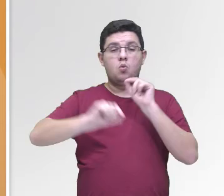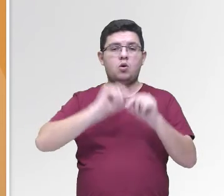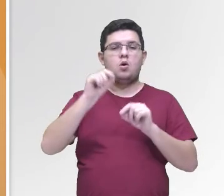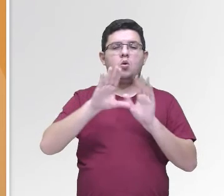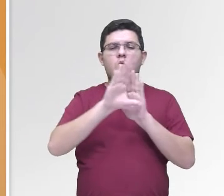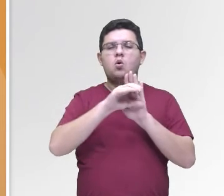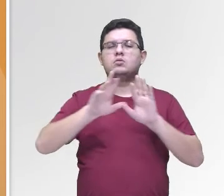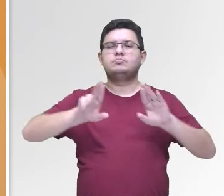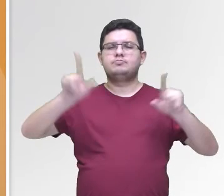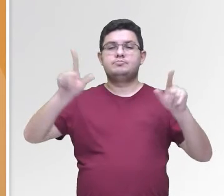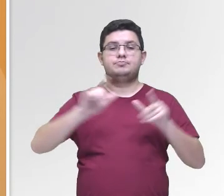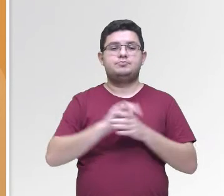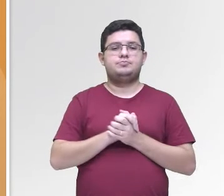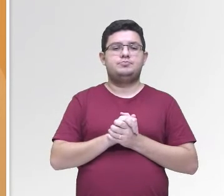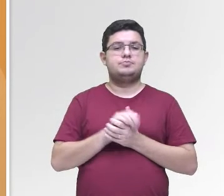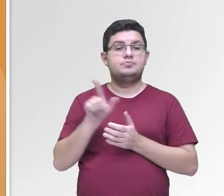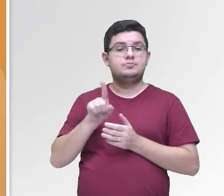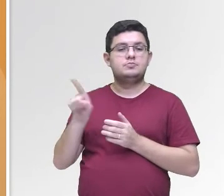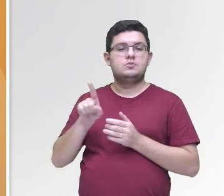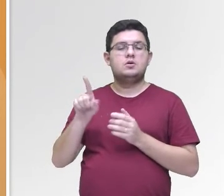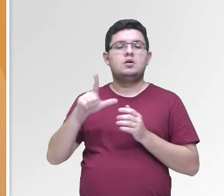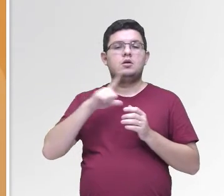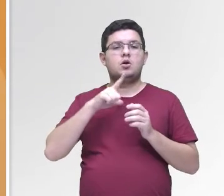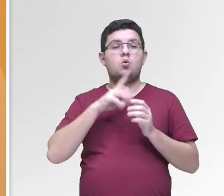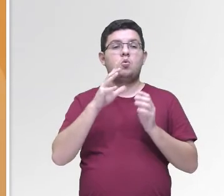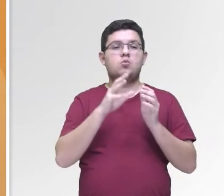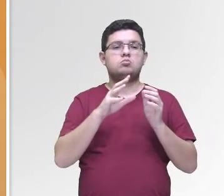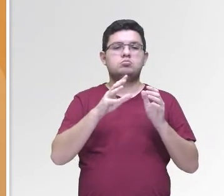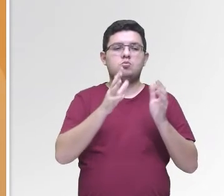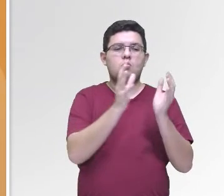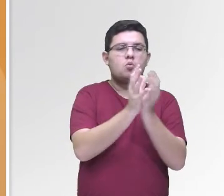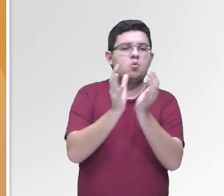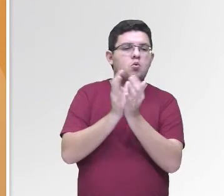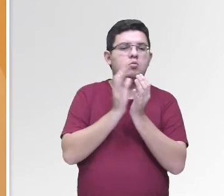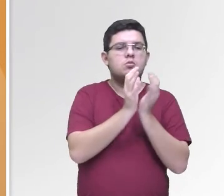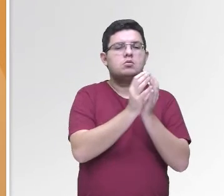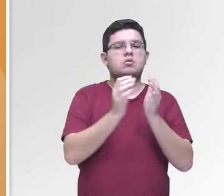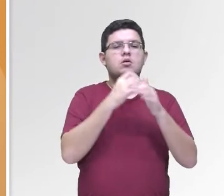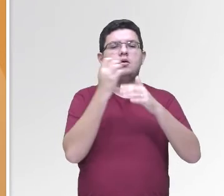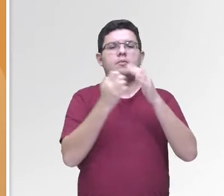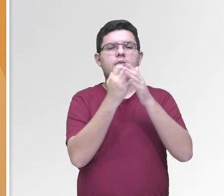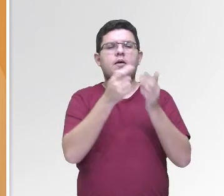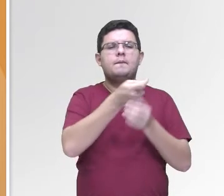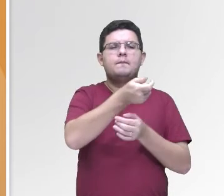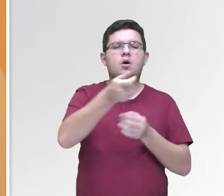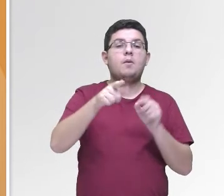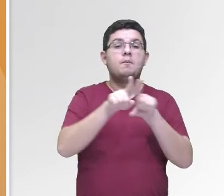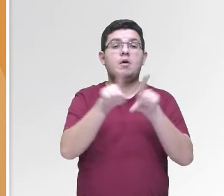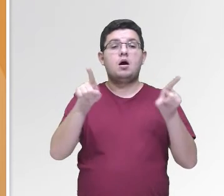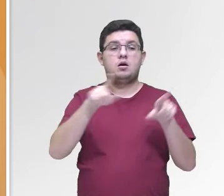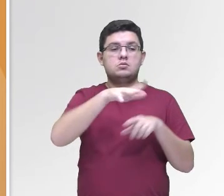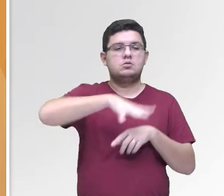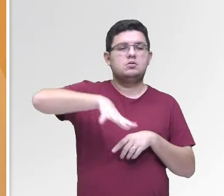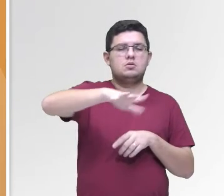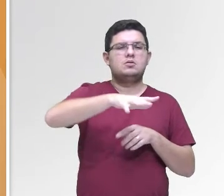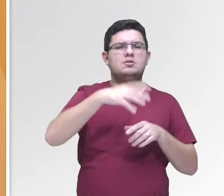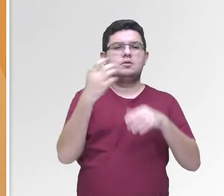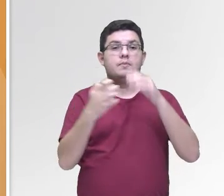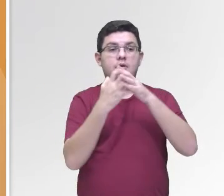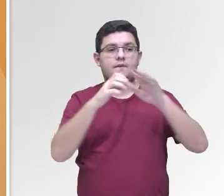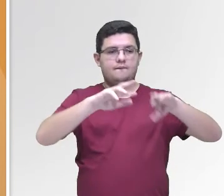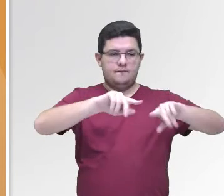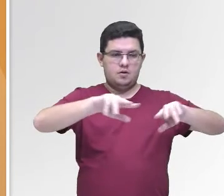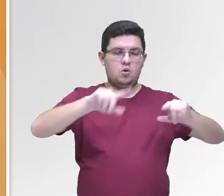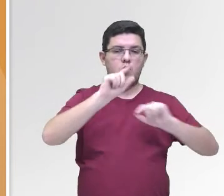no oligopólio já envolve aí grupos com poucas empresas, tá? Onde essas empresas controlam